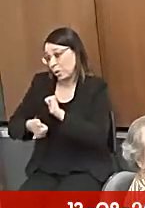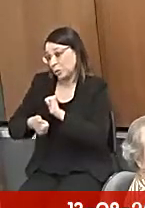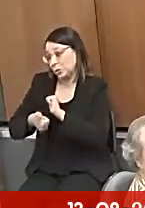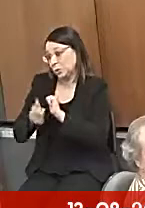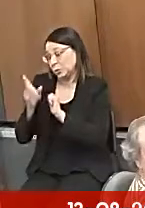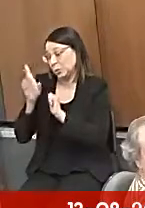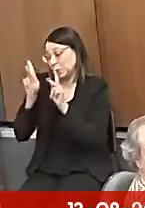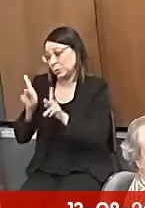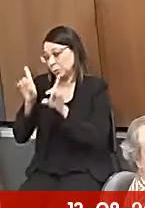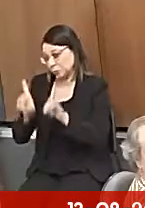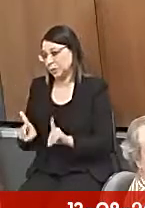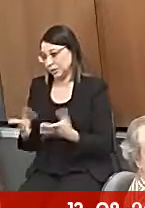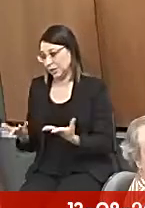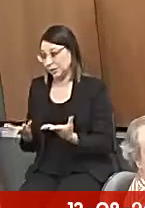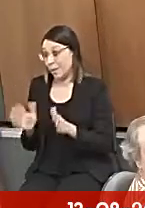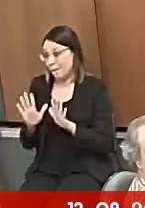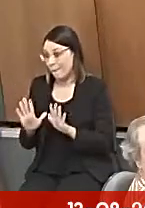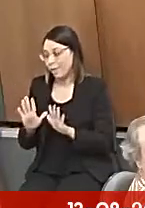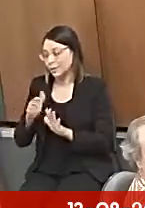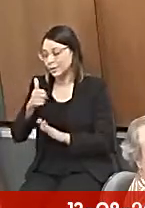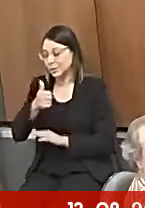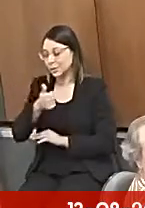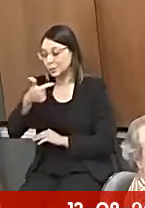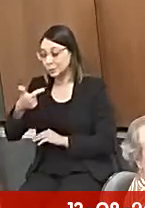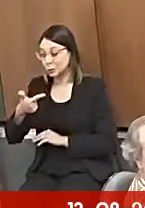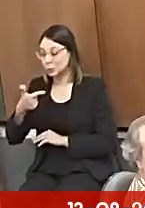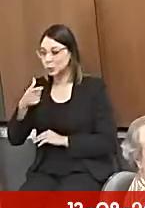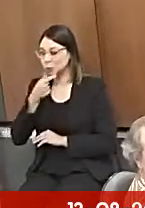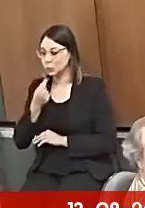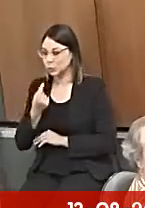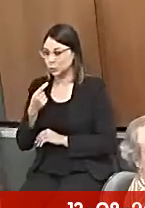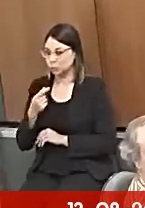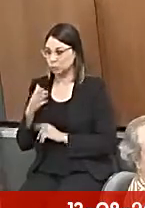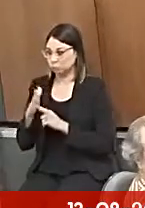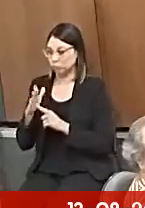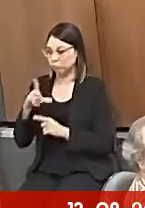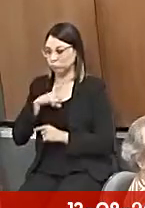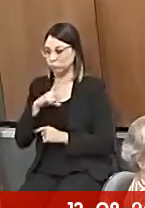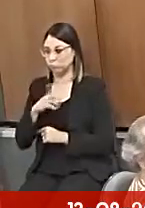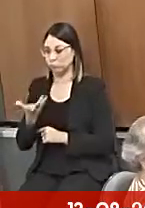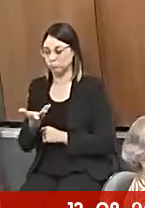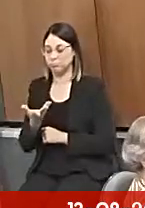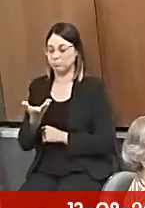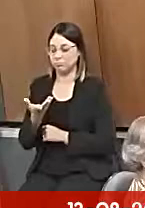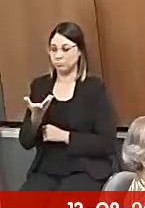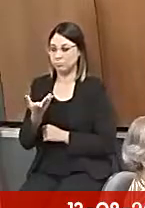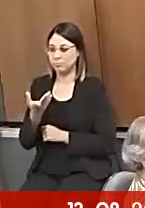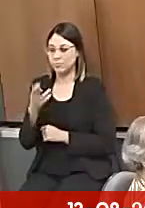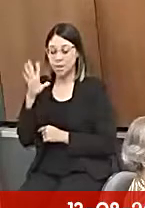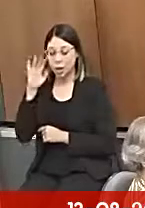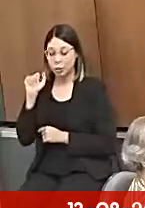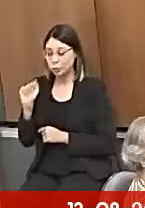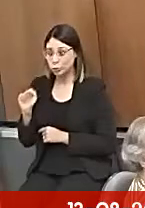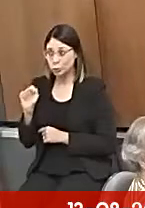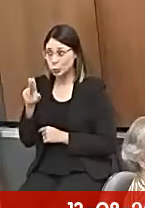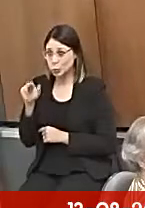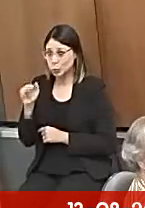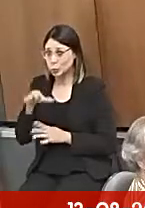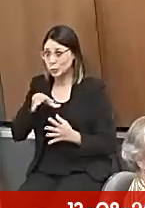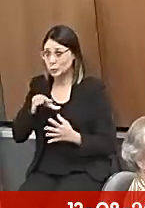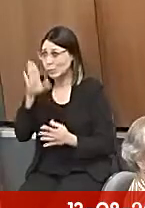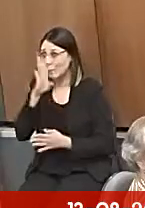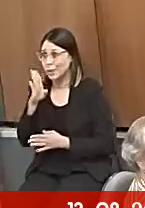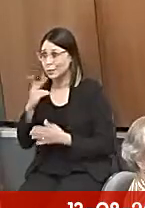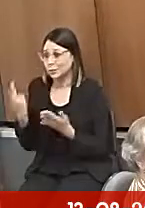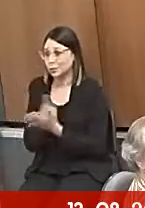hoje é o 12º melhor jogador do mundo acho que nunca na história é um brasileiro e teve nesta